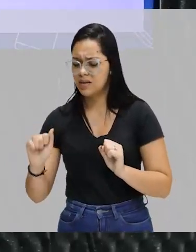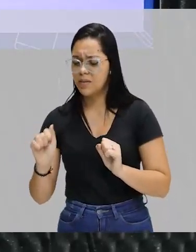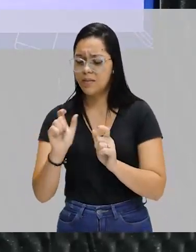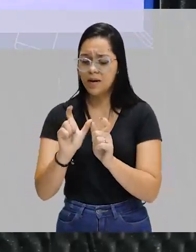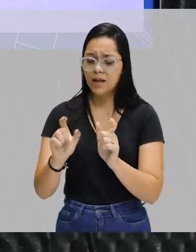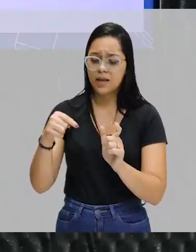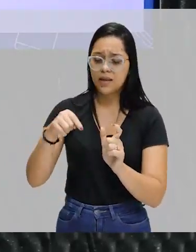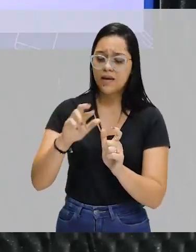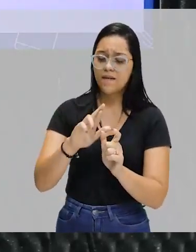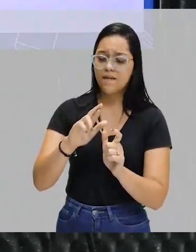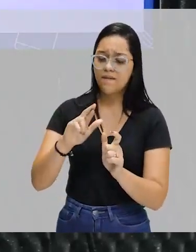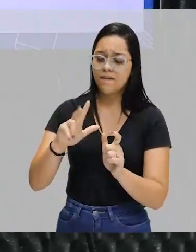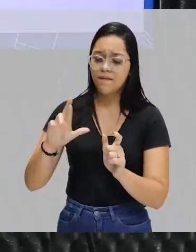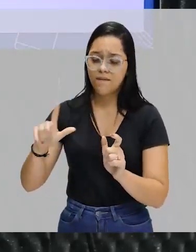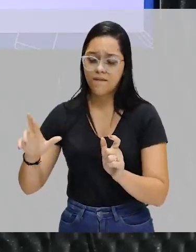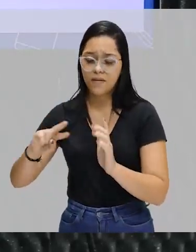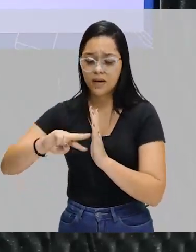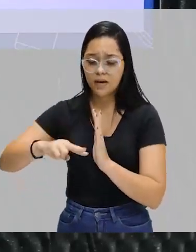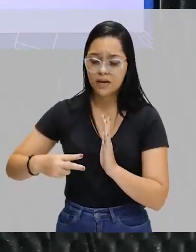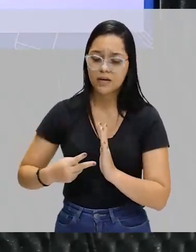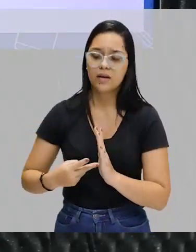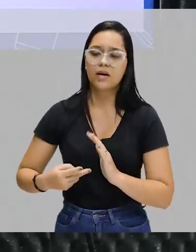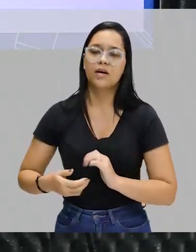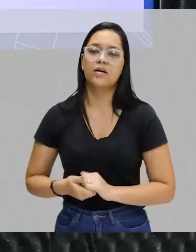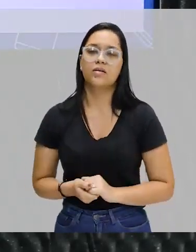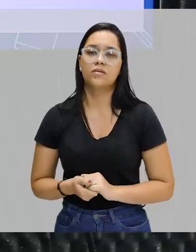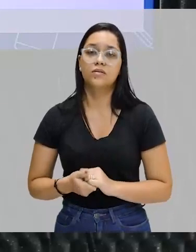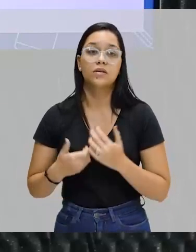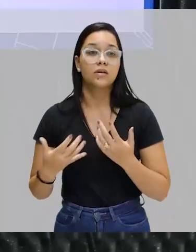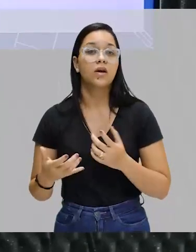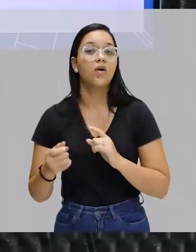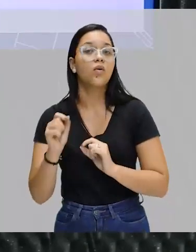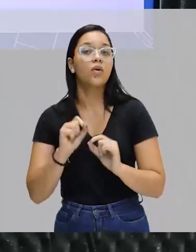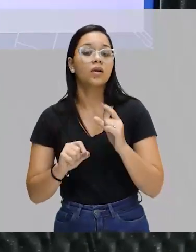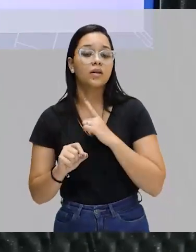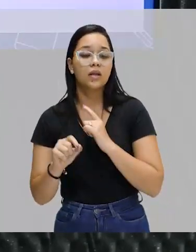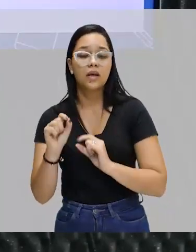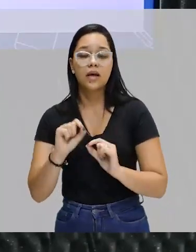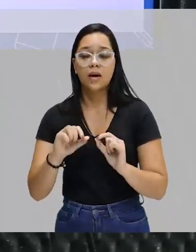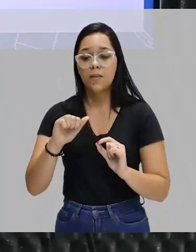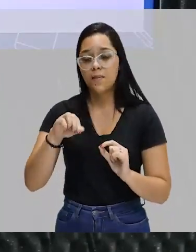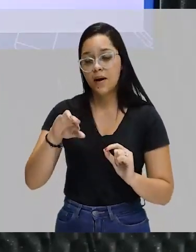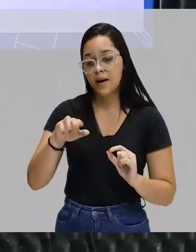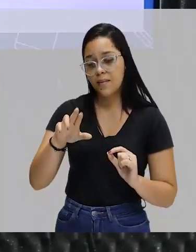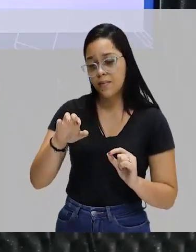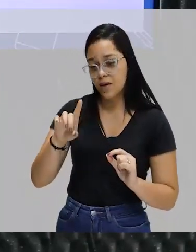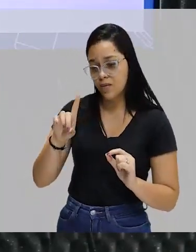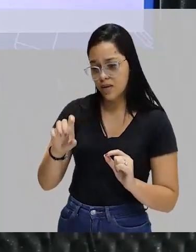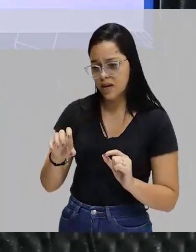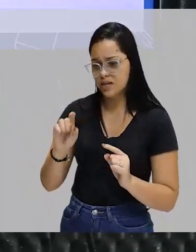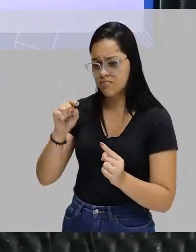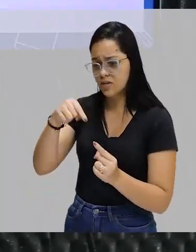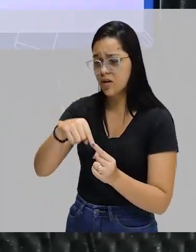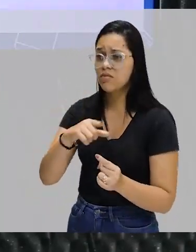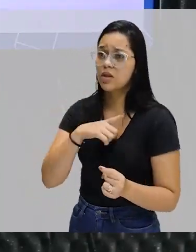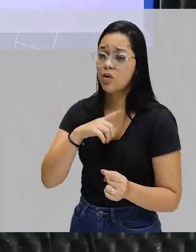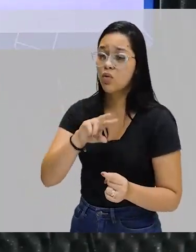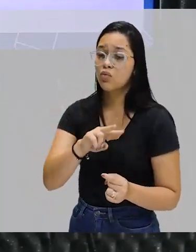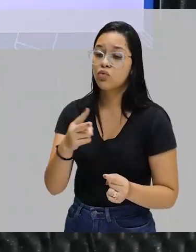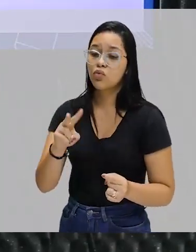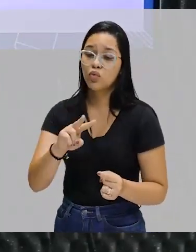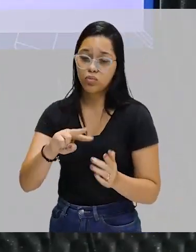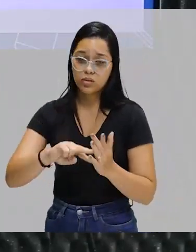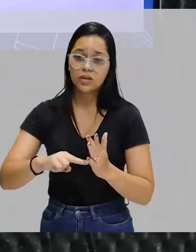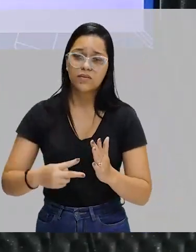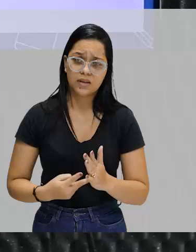palavra que possui vários significados, mais de um significado. Ele diz que tem uma ambiguidade intencional, ou seja, teve um duplo